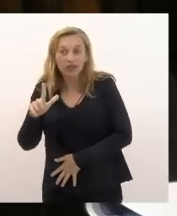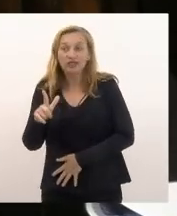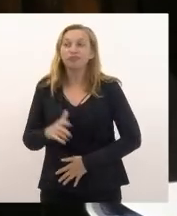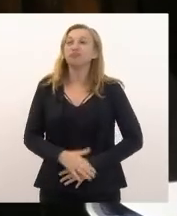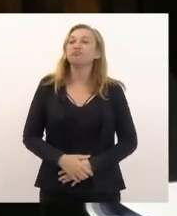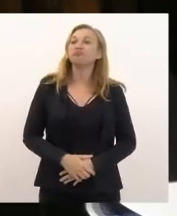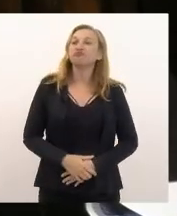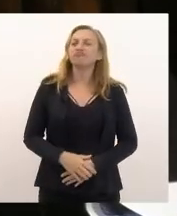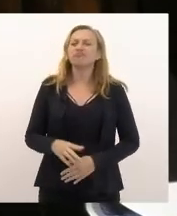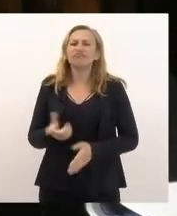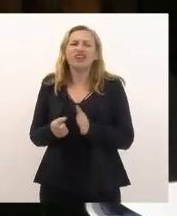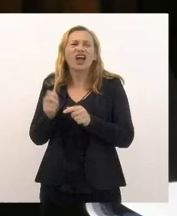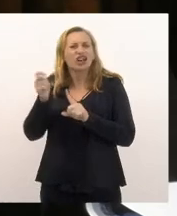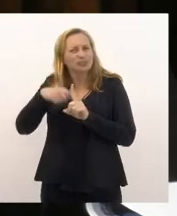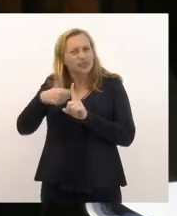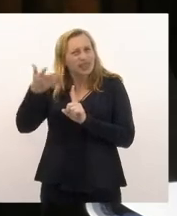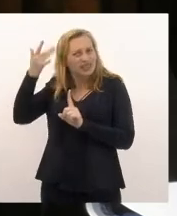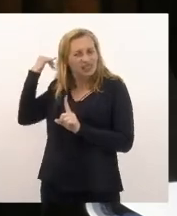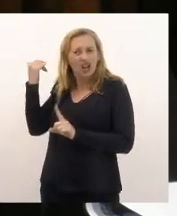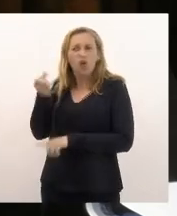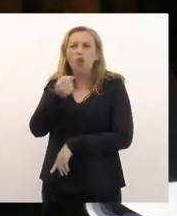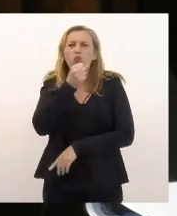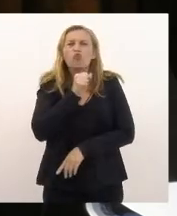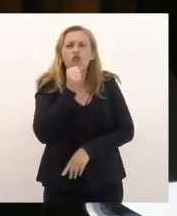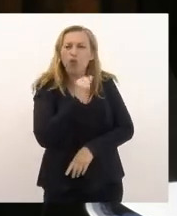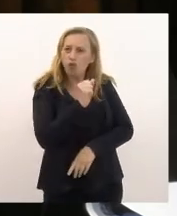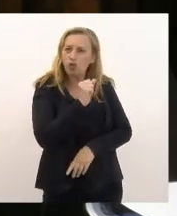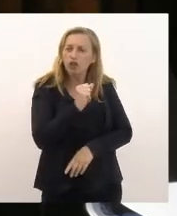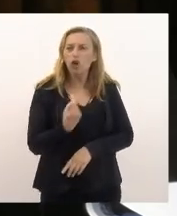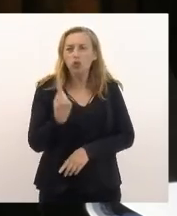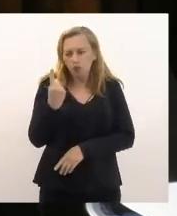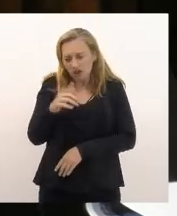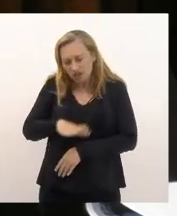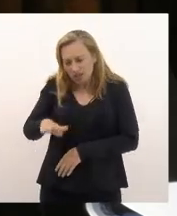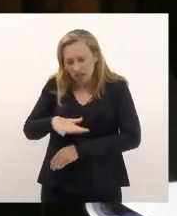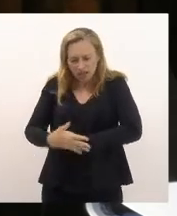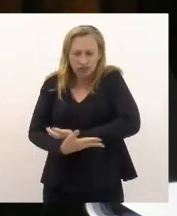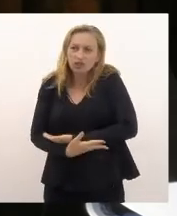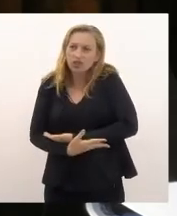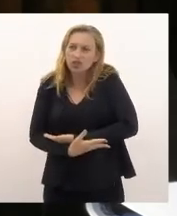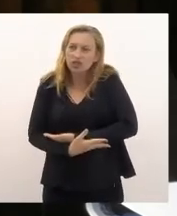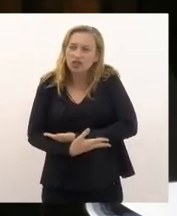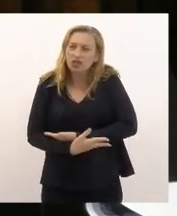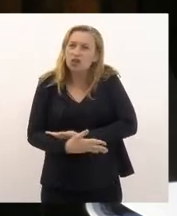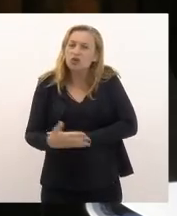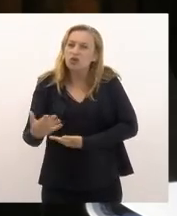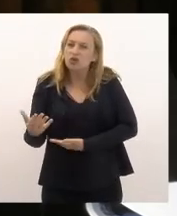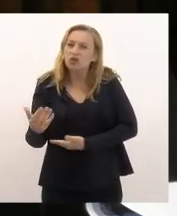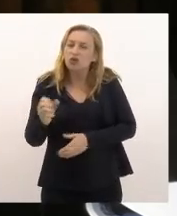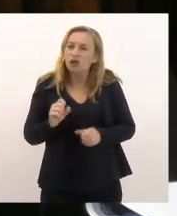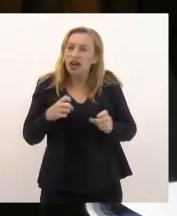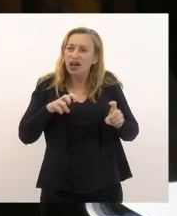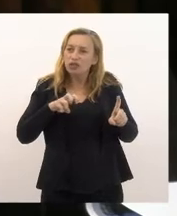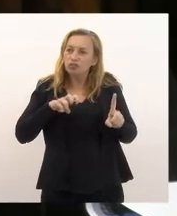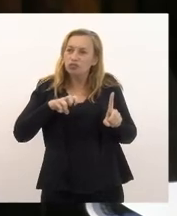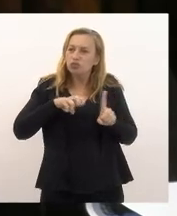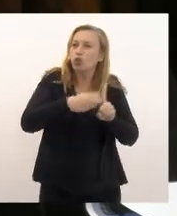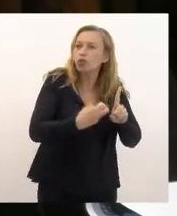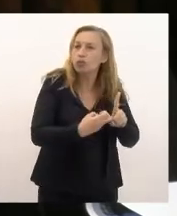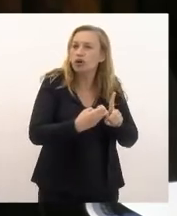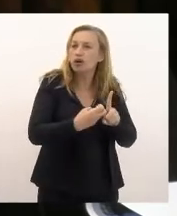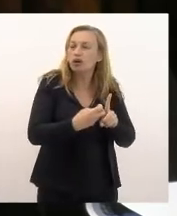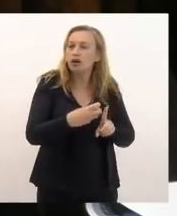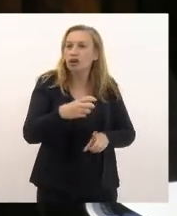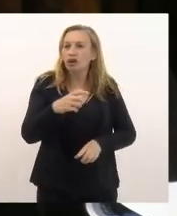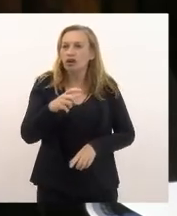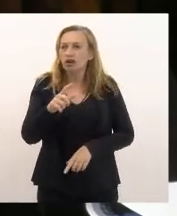há meses atrás um avô com uma criança no colo foi brutalmente atropelado por um ganso,